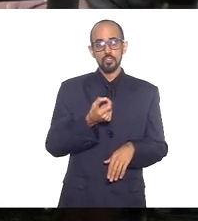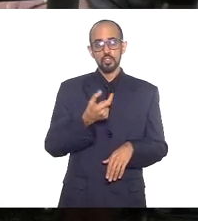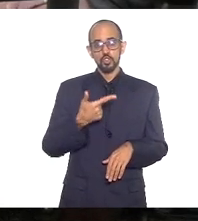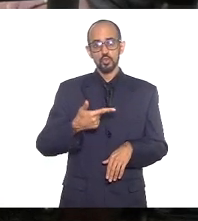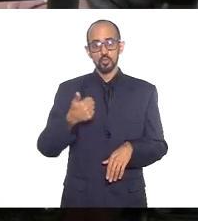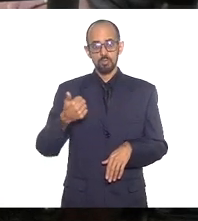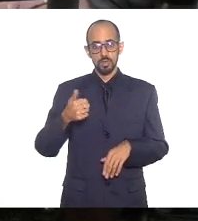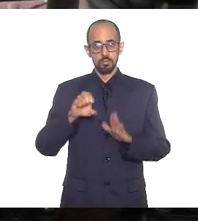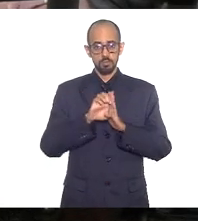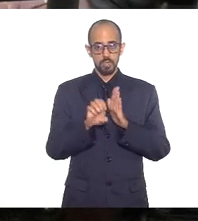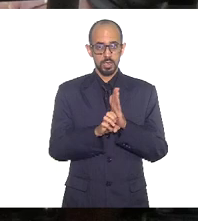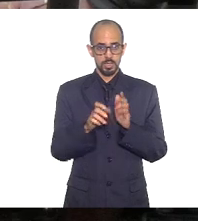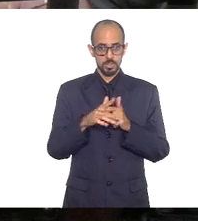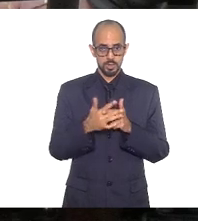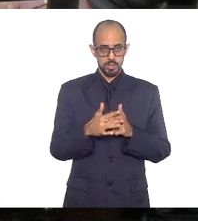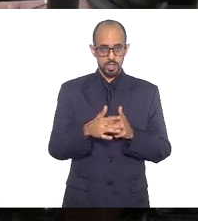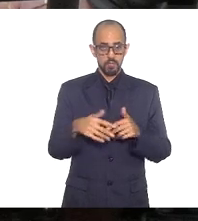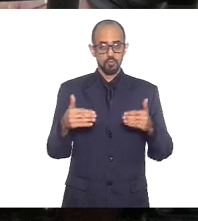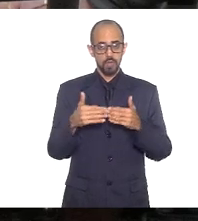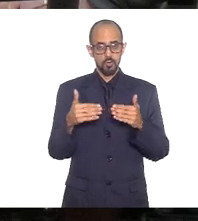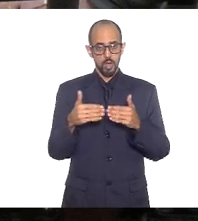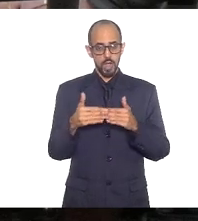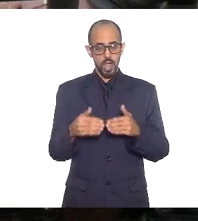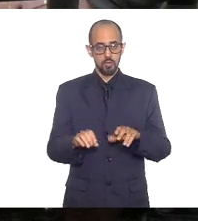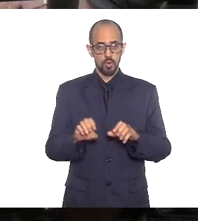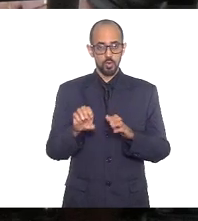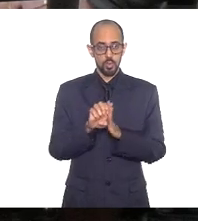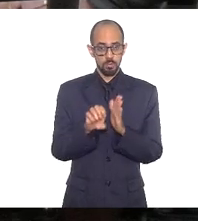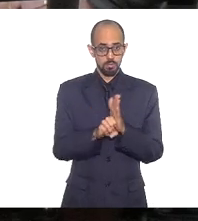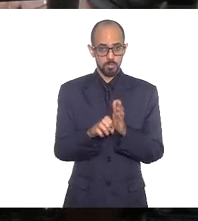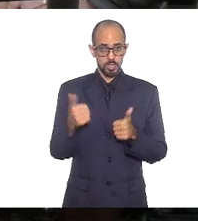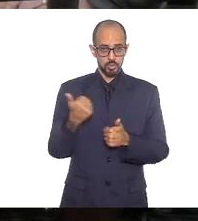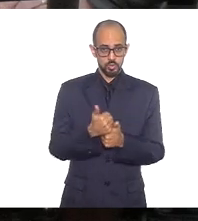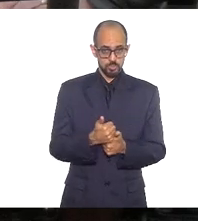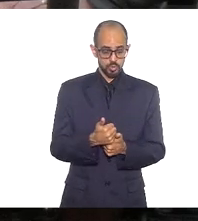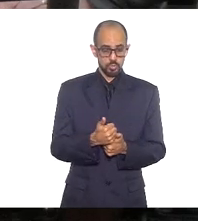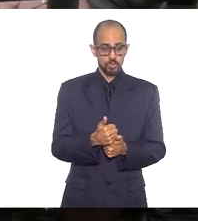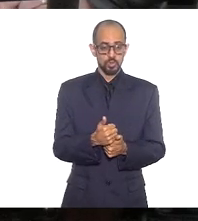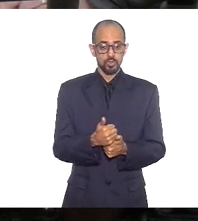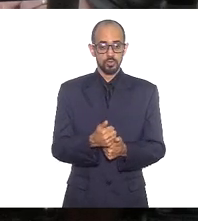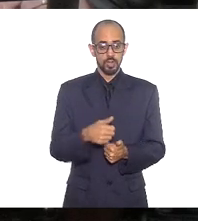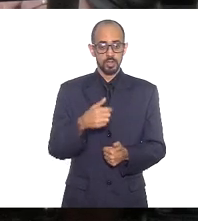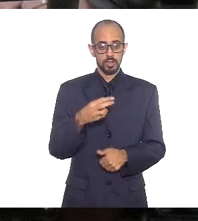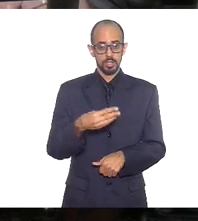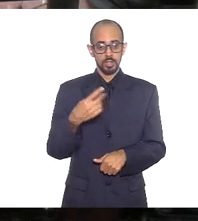82,40%, favorável com subemendas a 31 emendas,